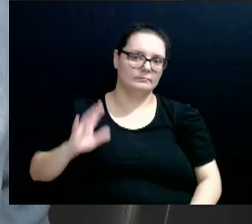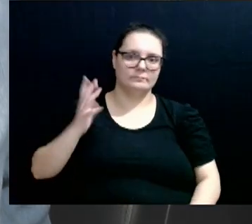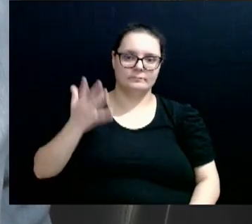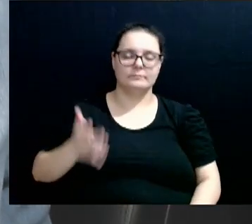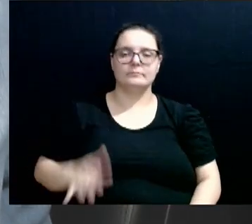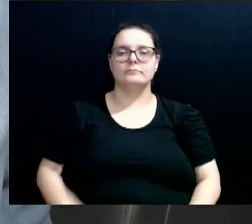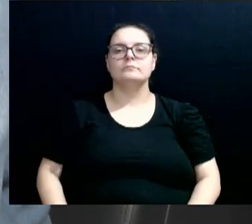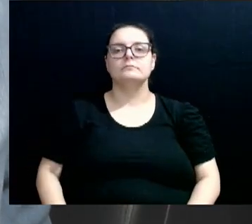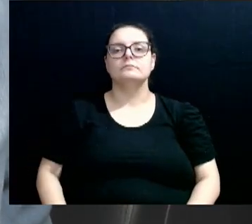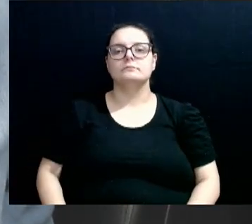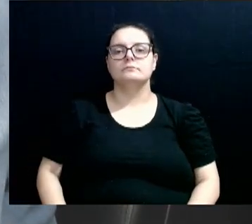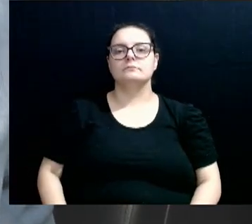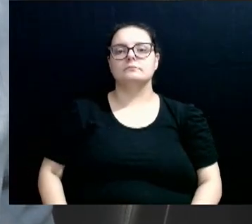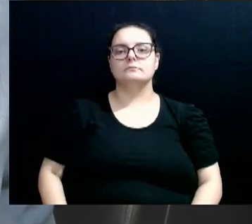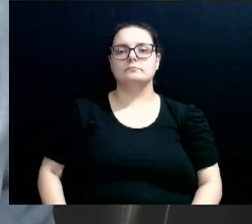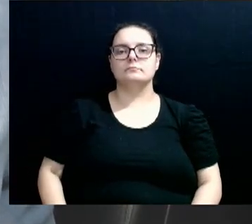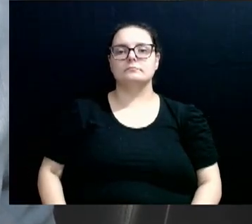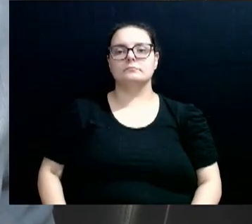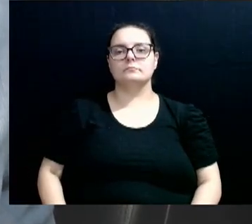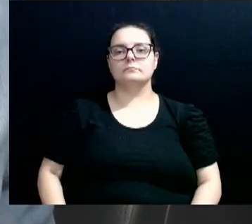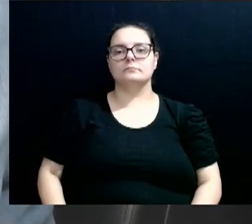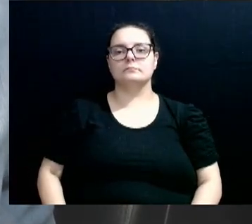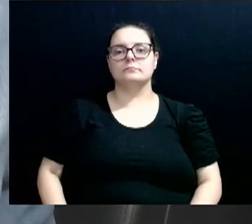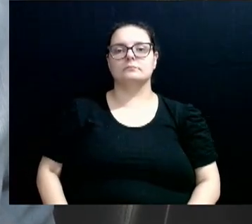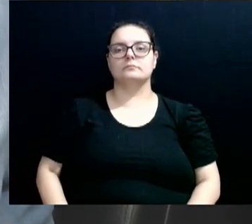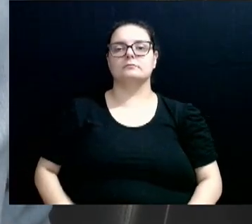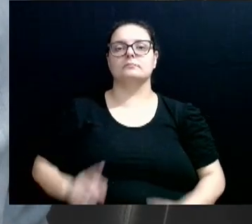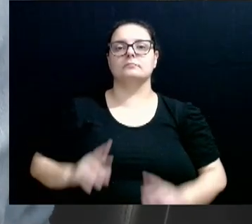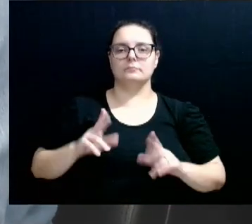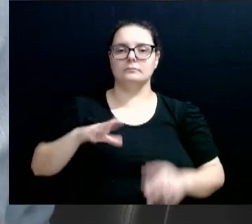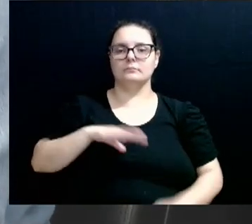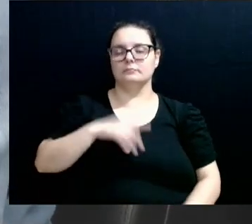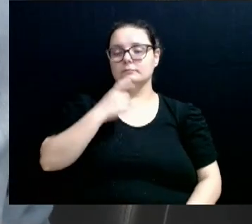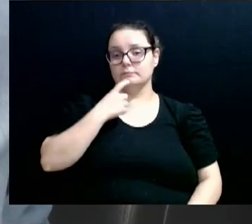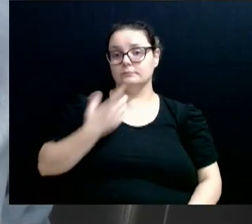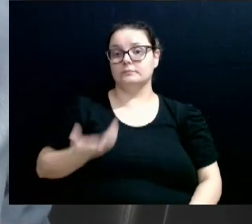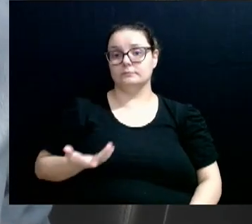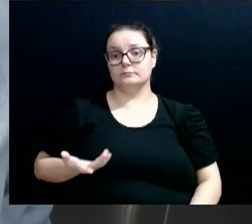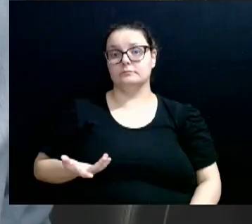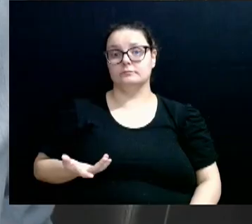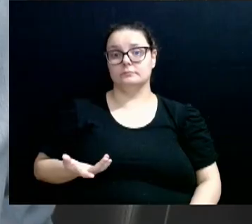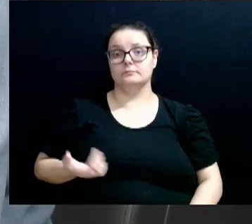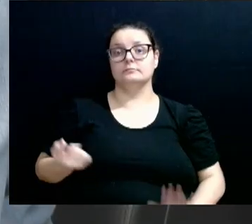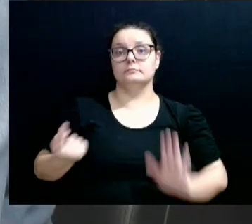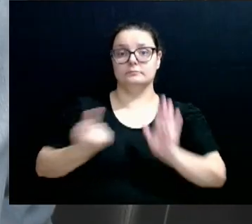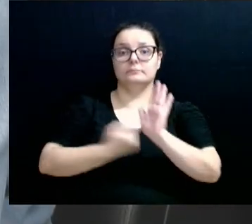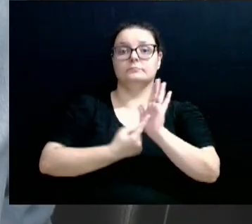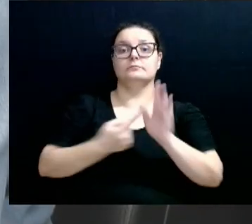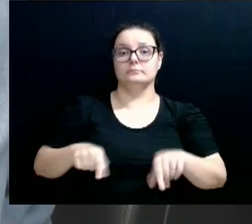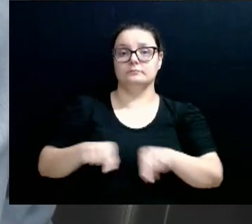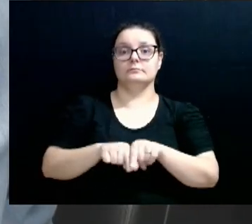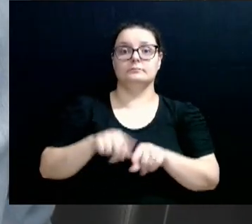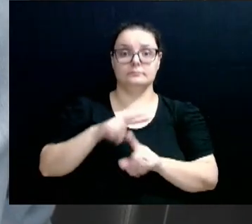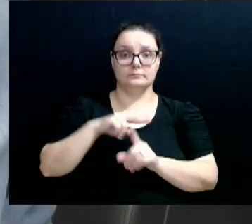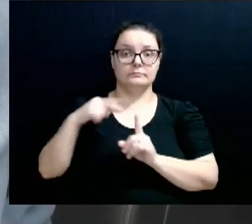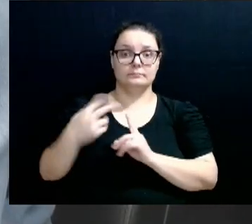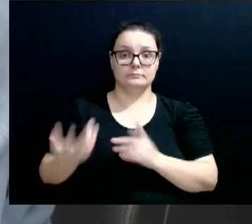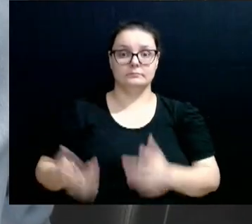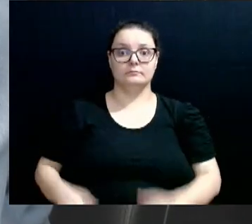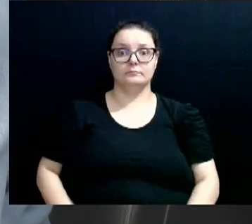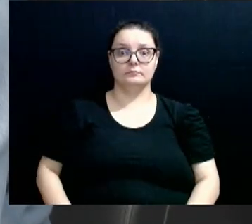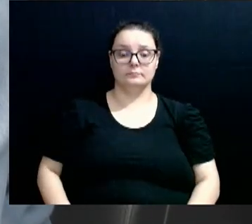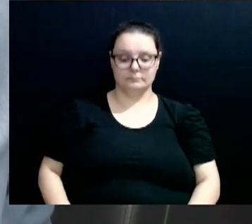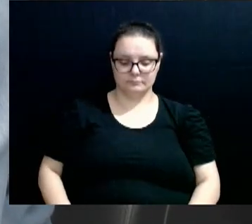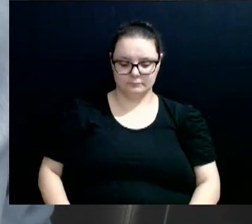bastante interessante. Campinas é uma cidade muito marcada também por esse aspecto, né, cara? É engraçado como que